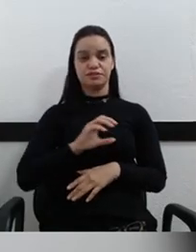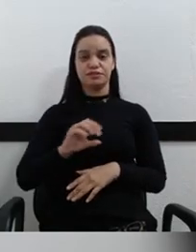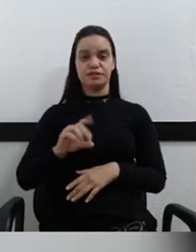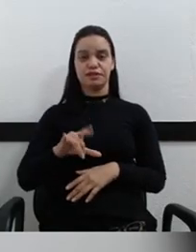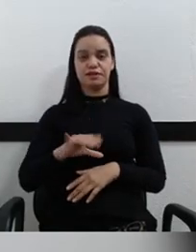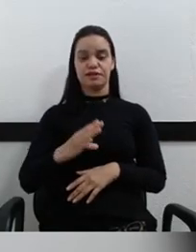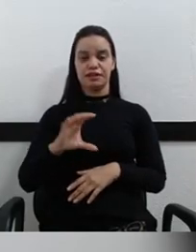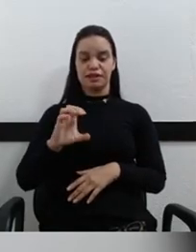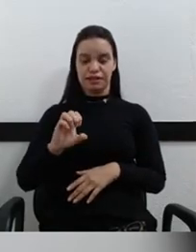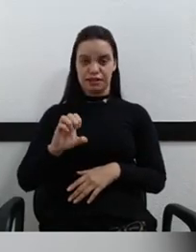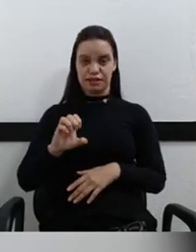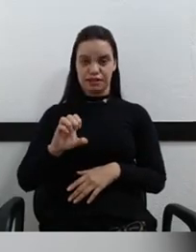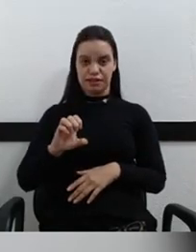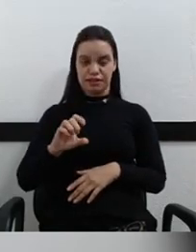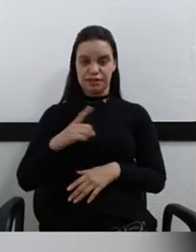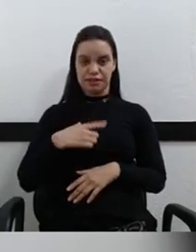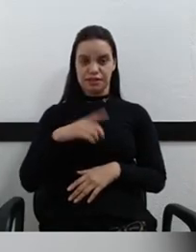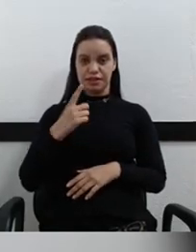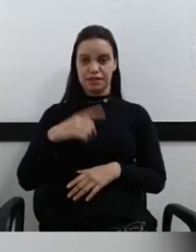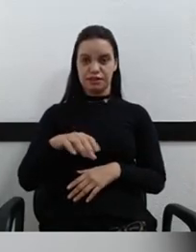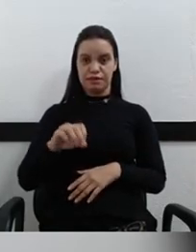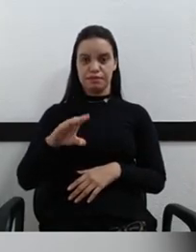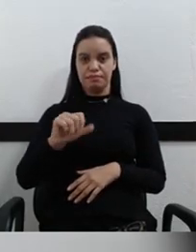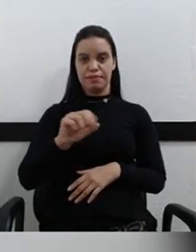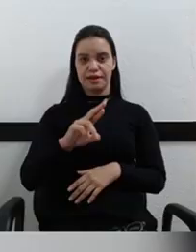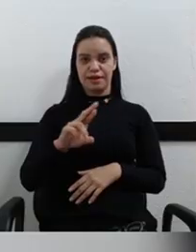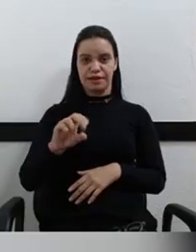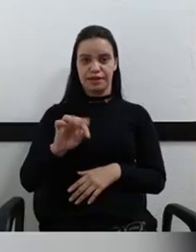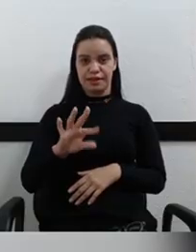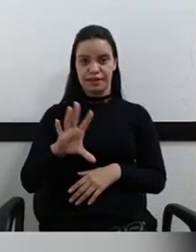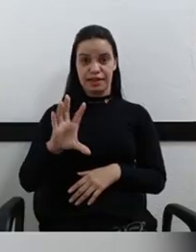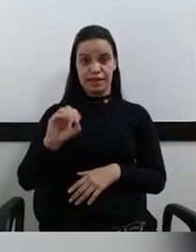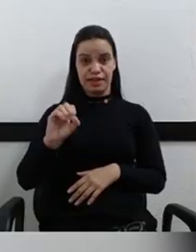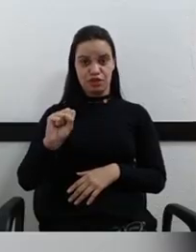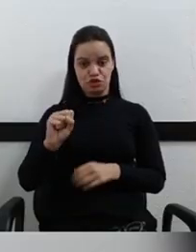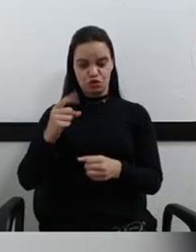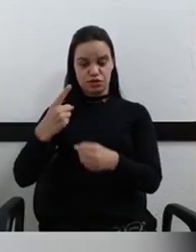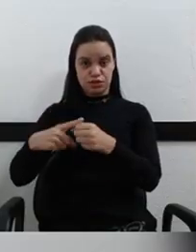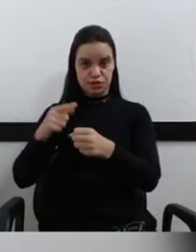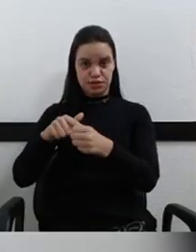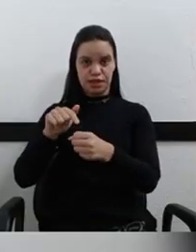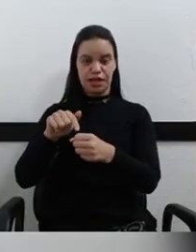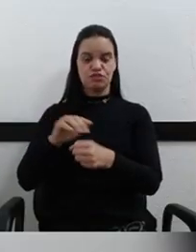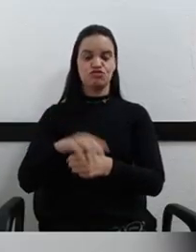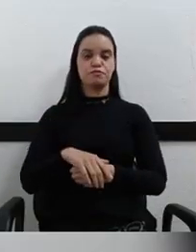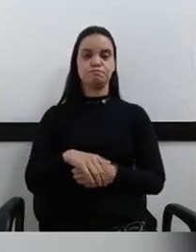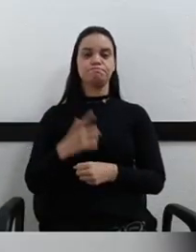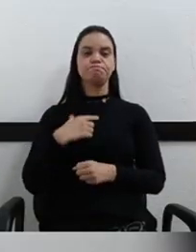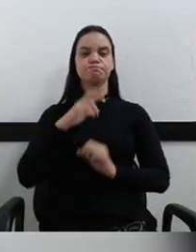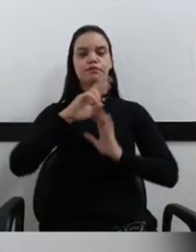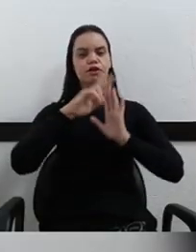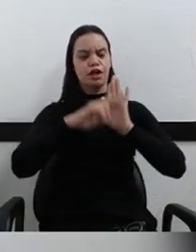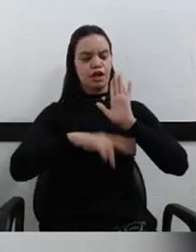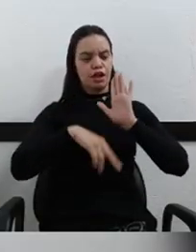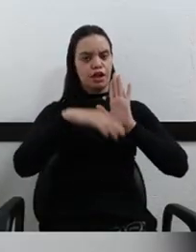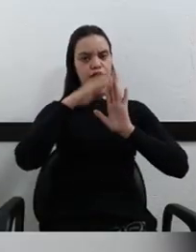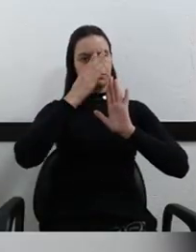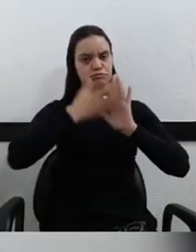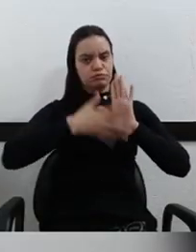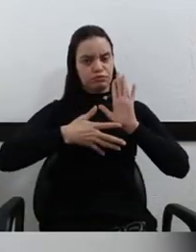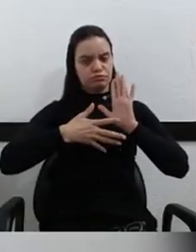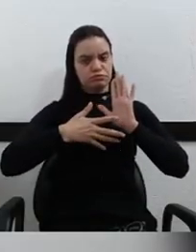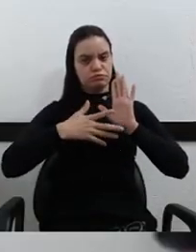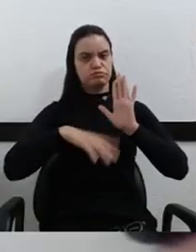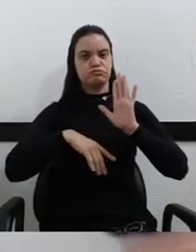hoje lotada na unidade de Barretos. Analisando aqui o processo apresentado, o